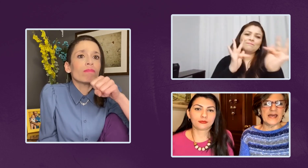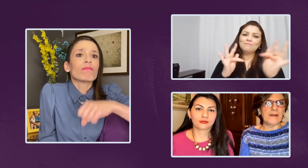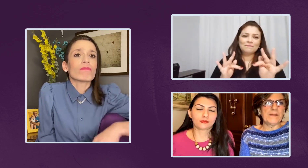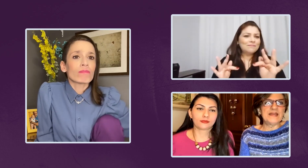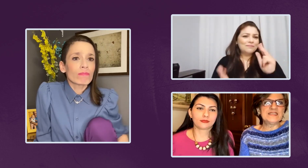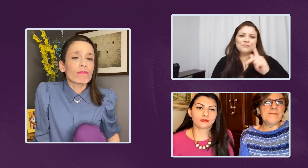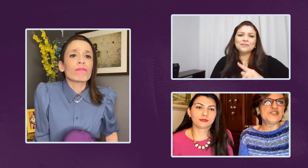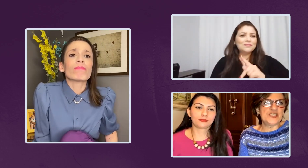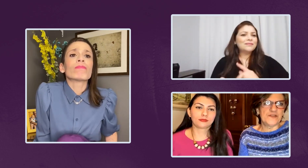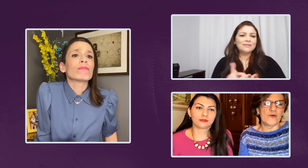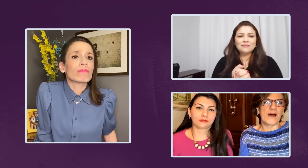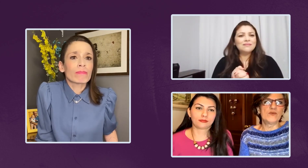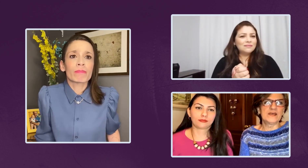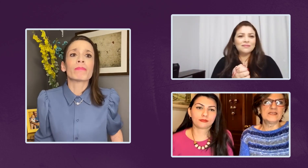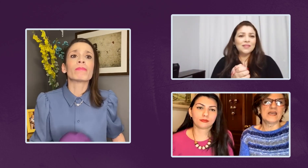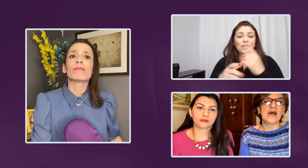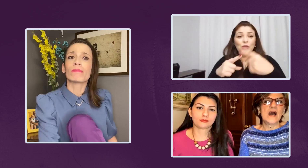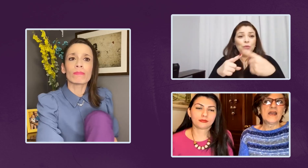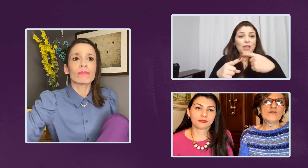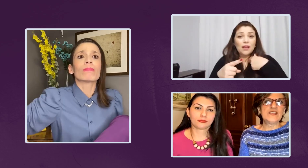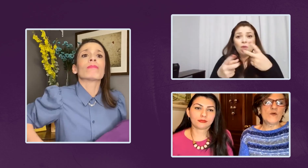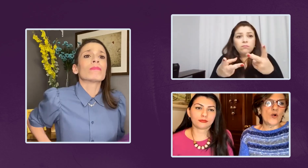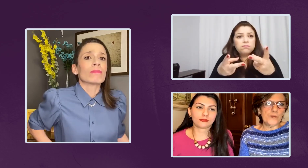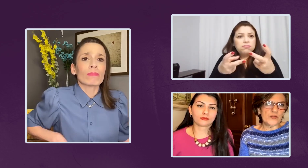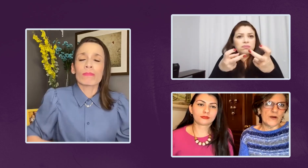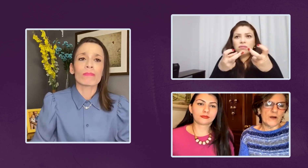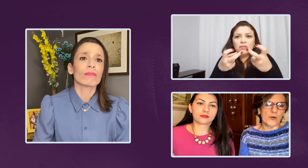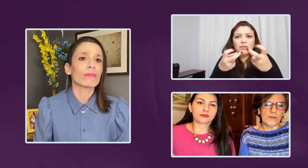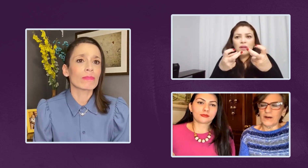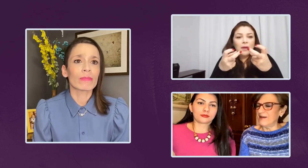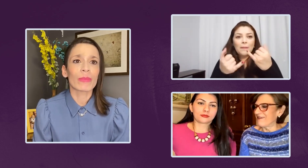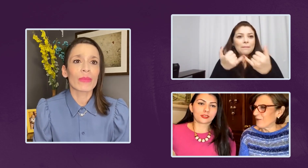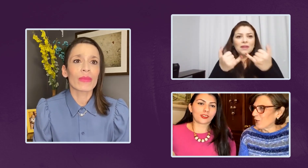gente era perceptível a mudança, inclusive